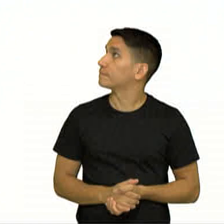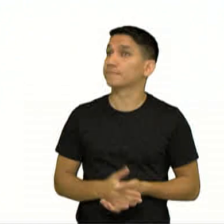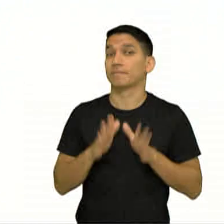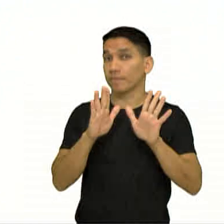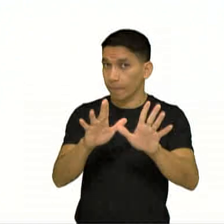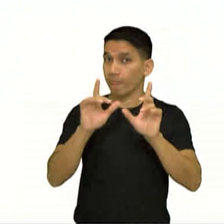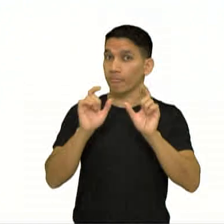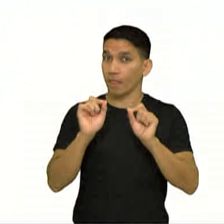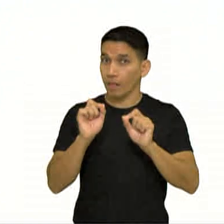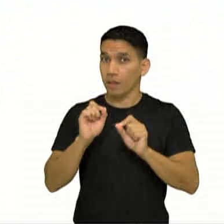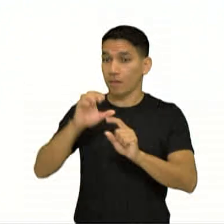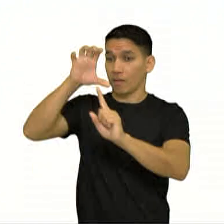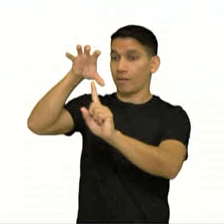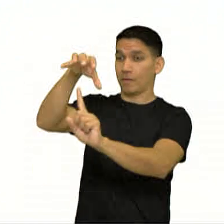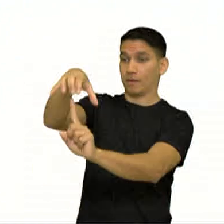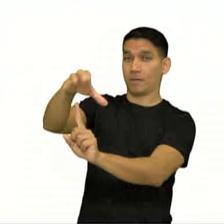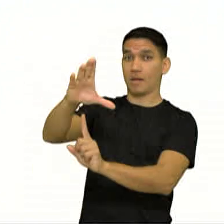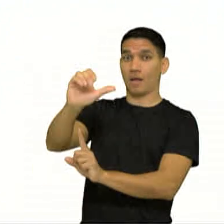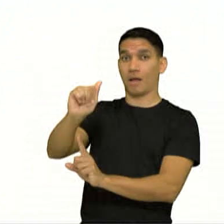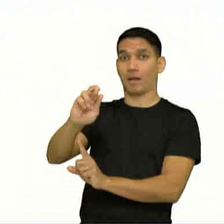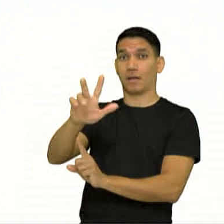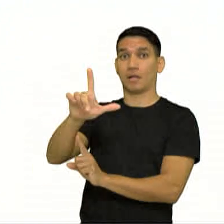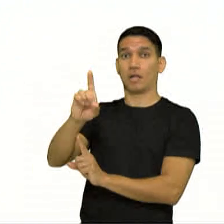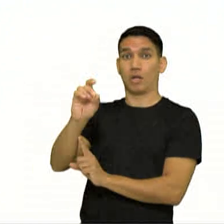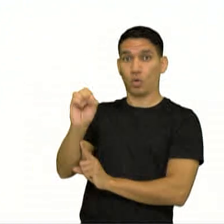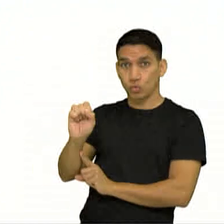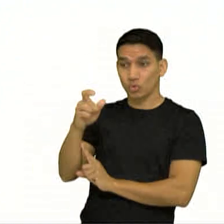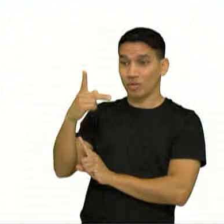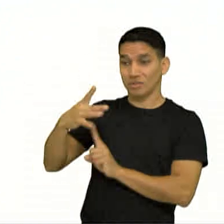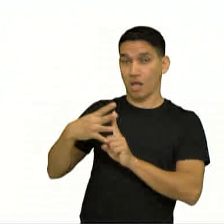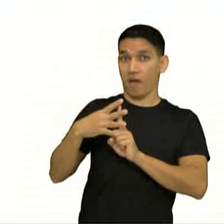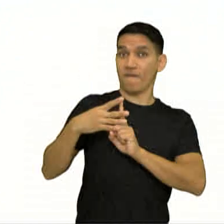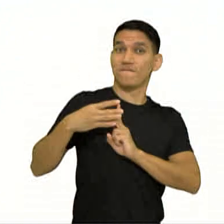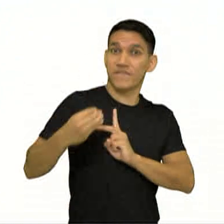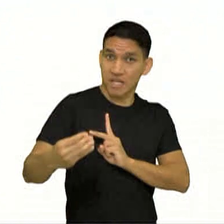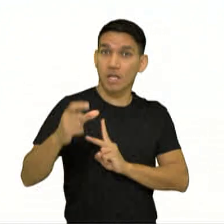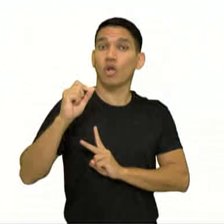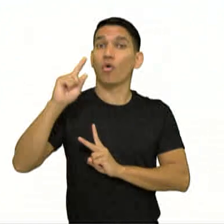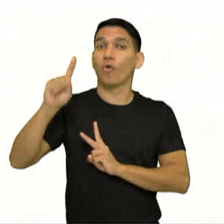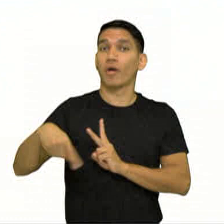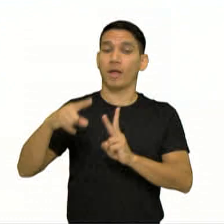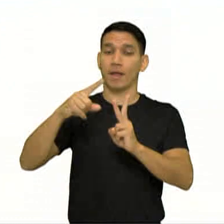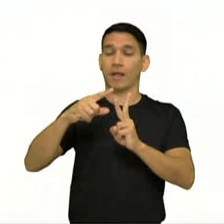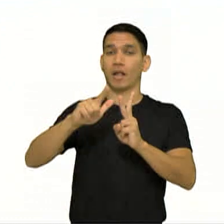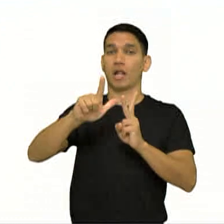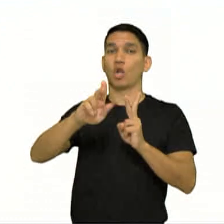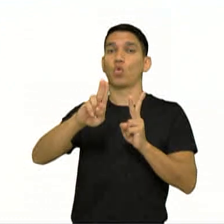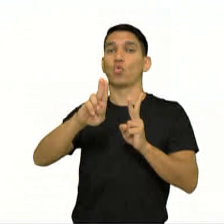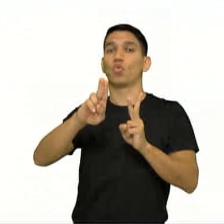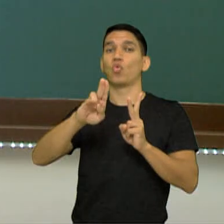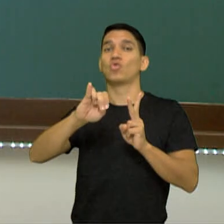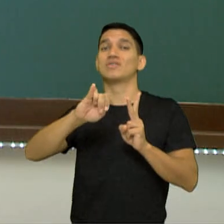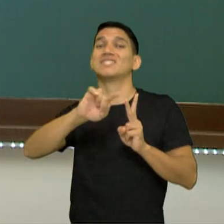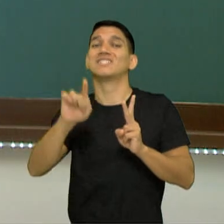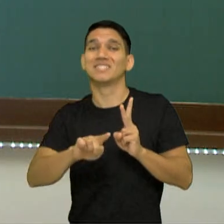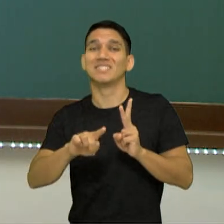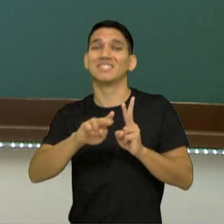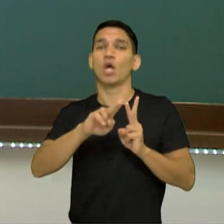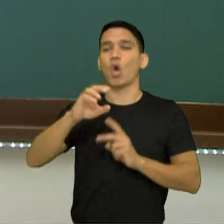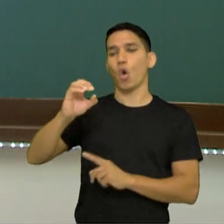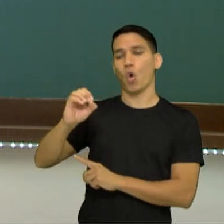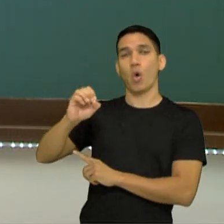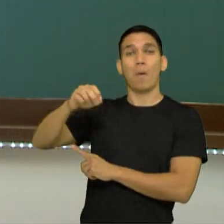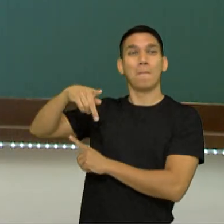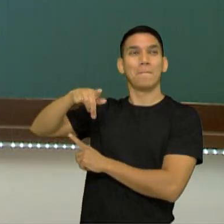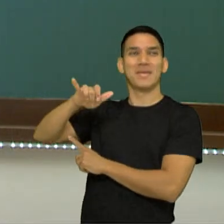Porém, né, o Carlos Magno ele vai ser sucedido pelo filho Luís o Piedoso. O nome já diz, né? Ele era muito piedoso.